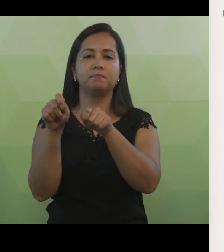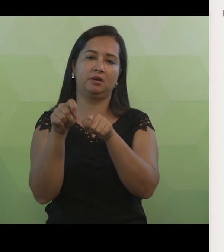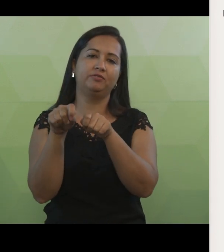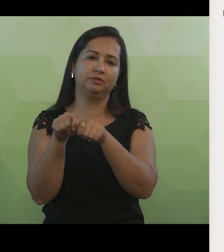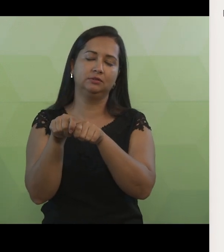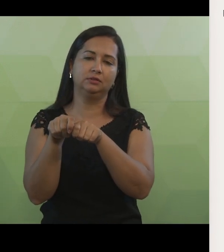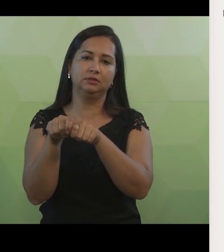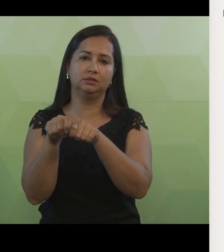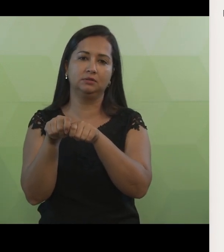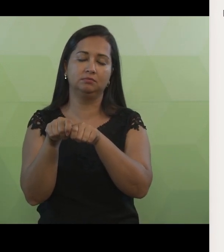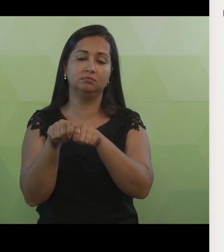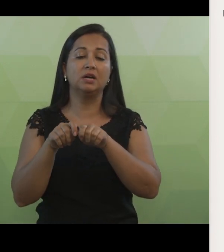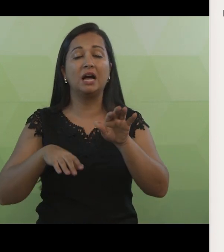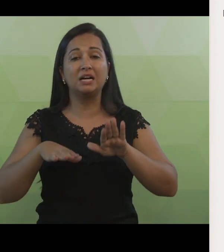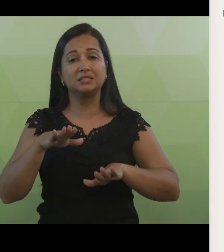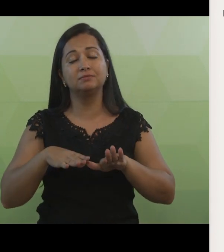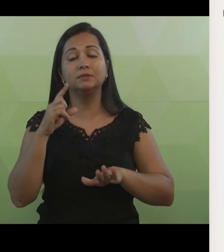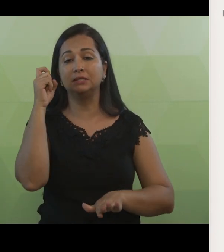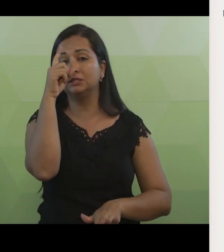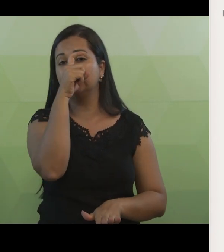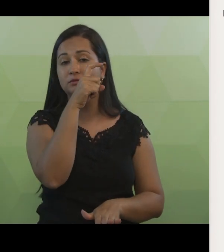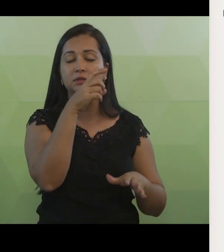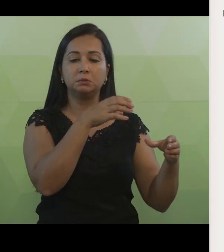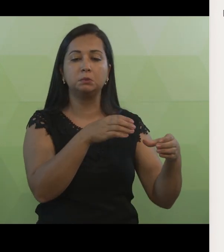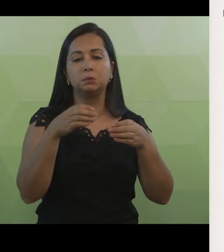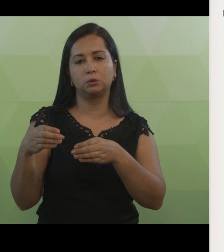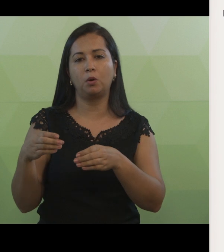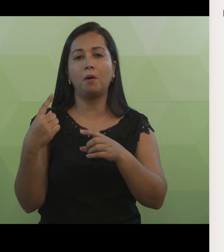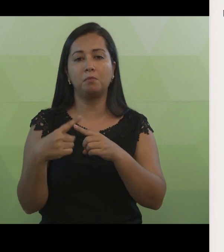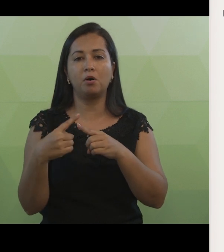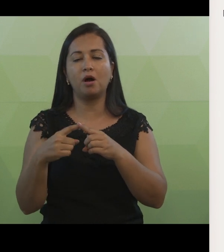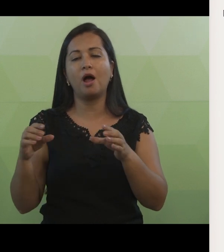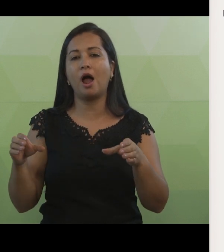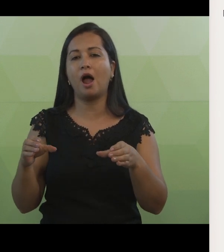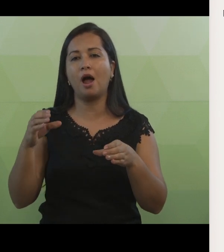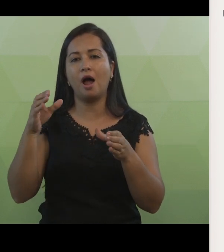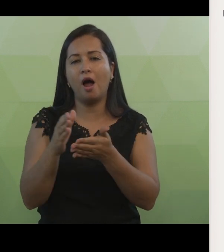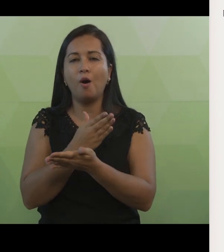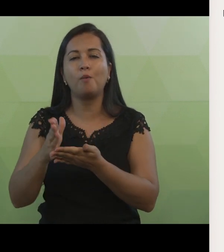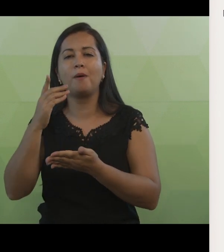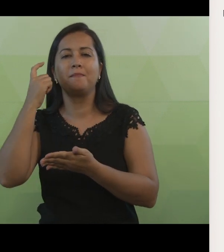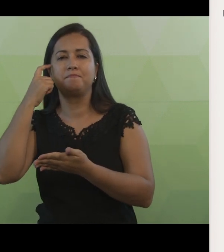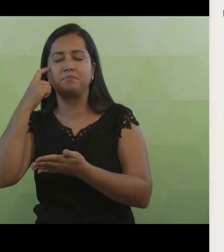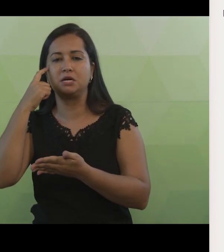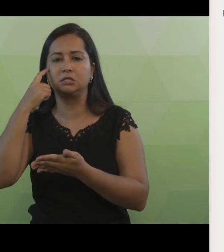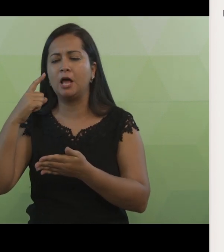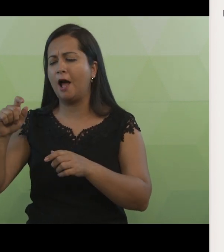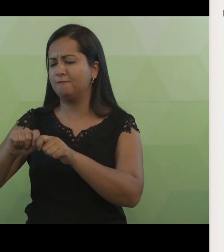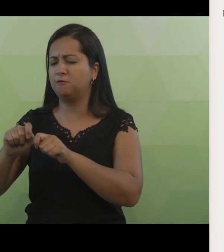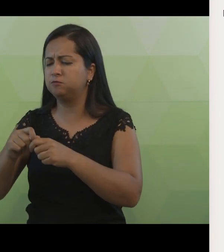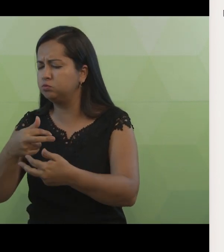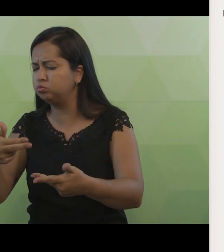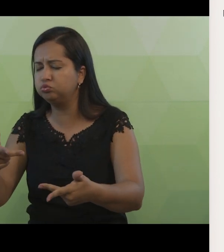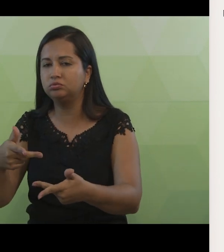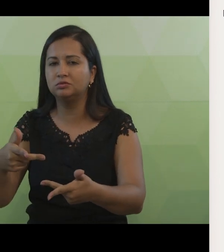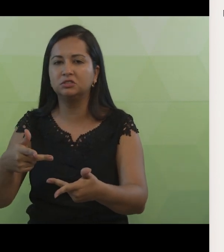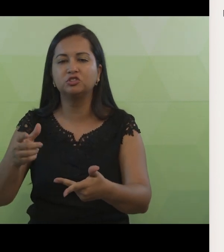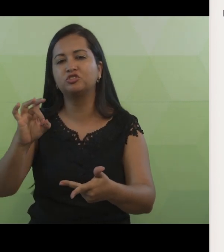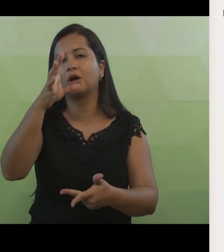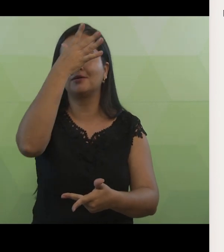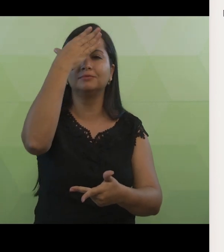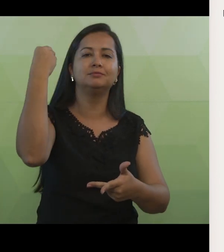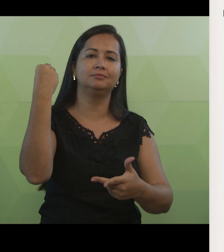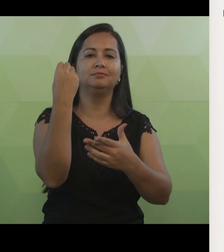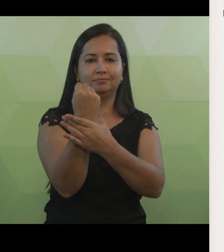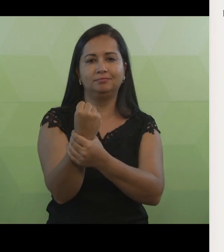o que ainda é um desafio para muitas equipes, onde os programadores se preocupam apenas com as funcionalidades, mas não com a segurança. Porém,